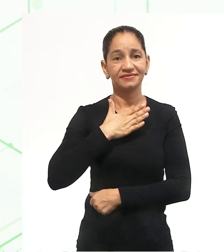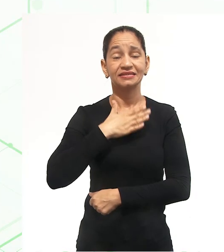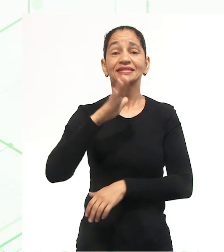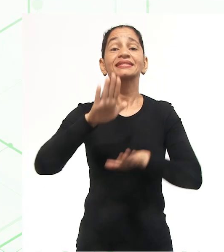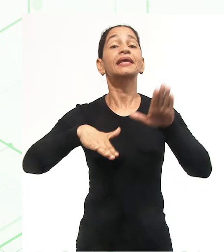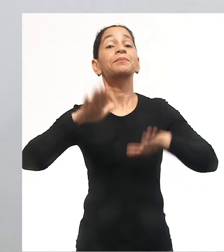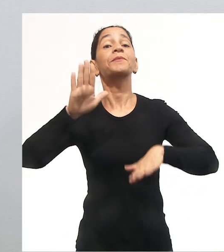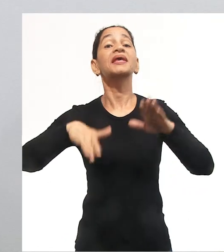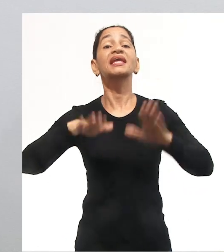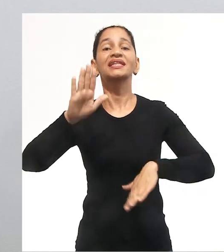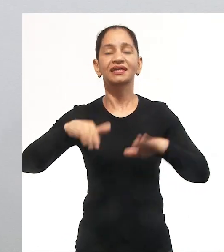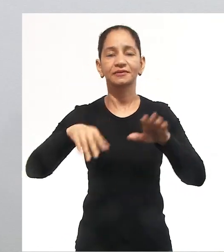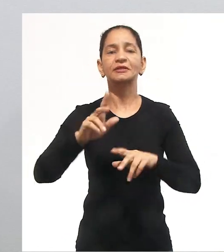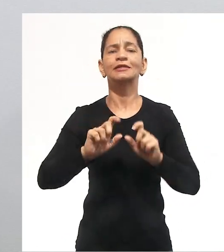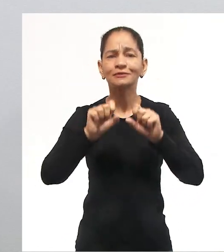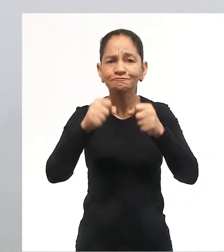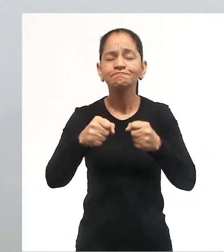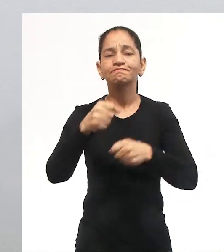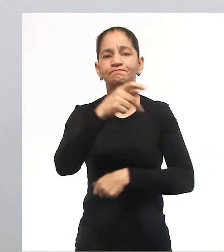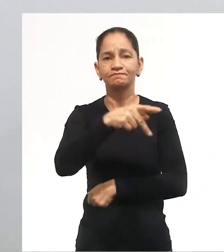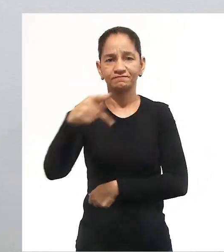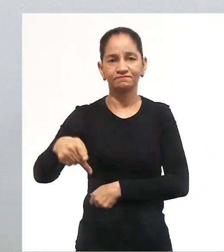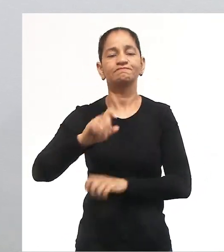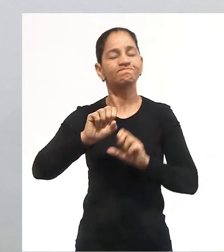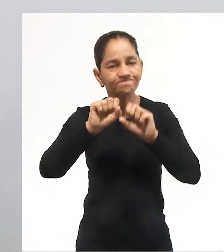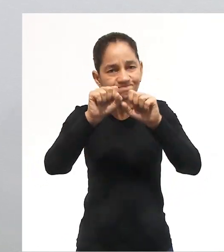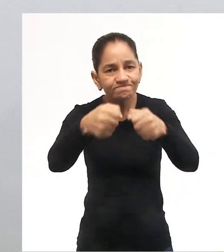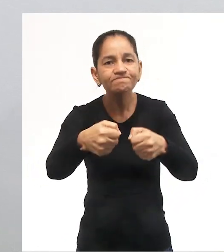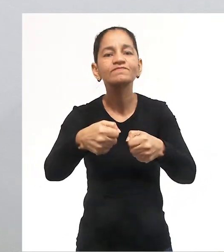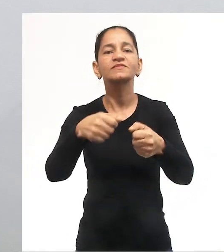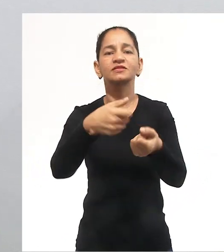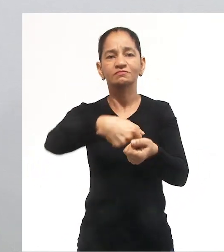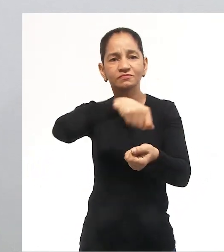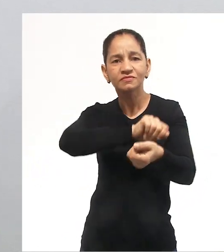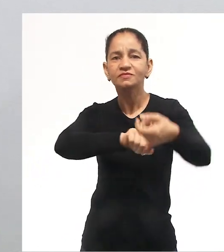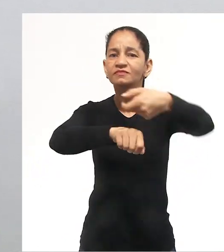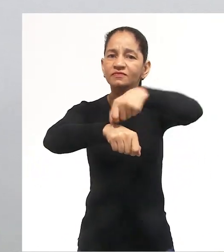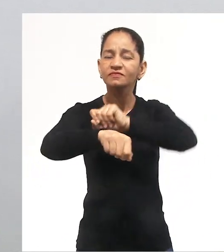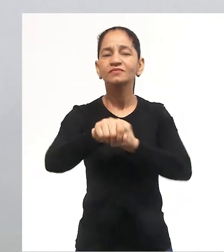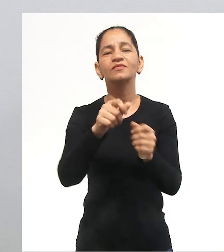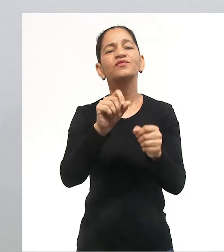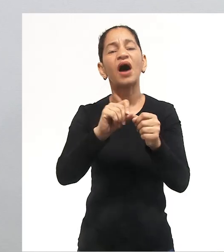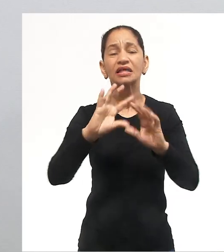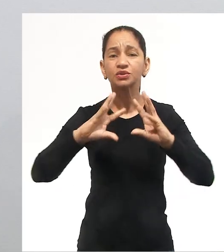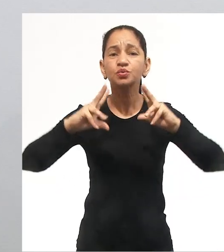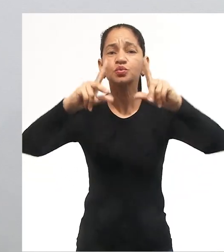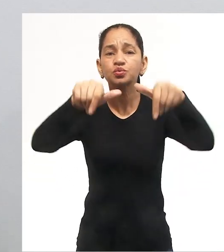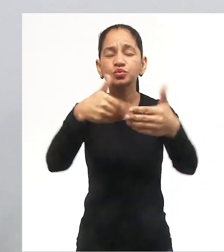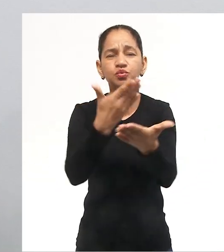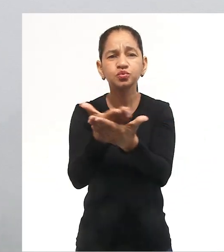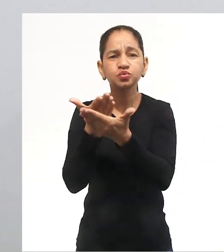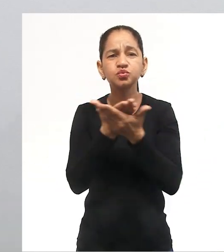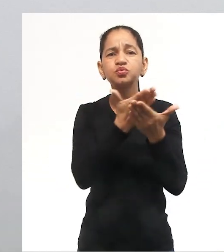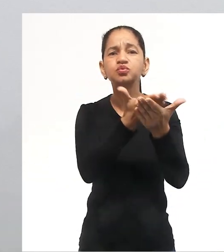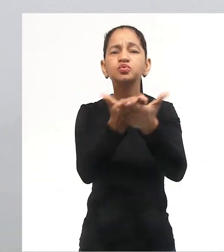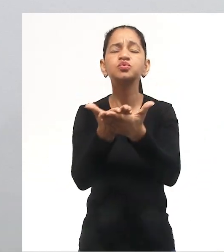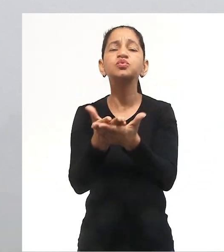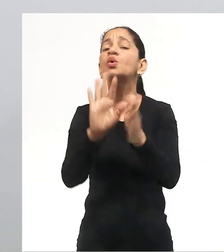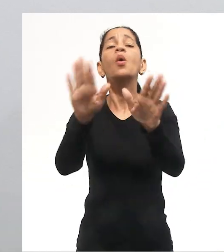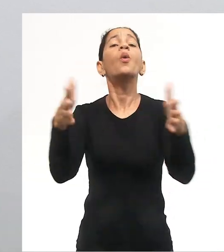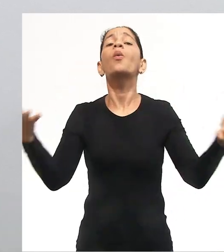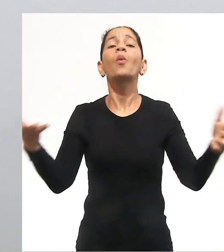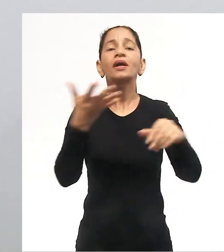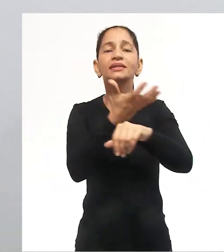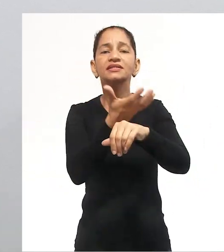elaborar, porque exige dedicação, exige que eles façam todo um estudo para levantar que disciplinas que eles